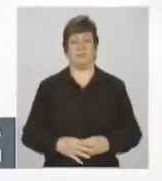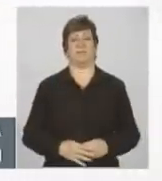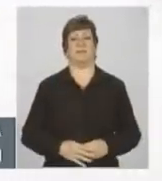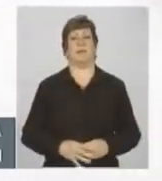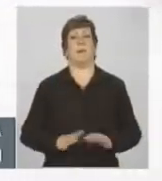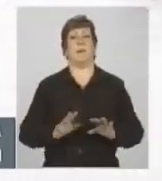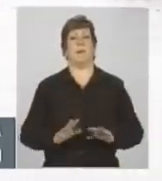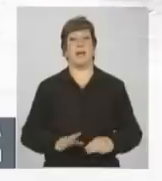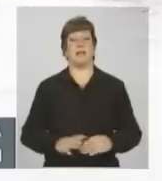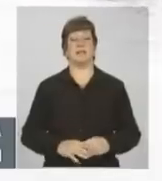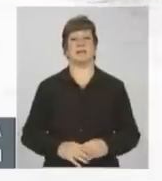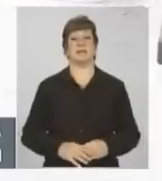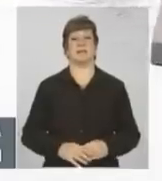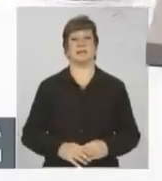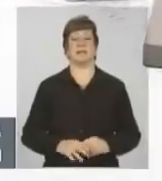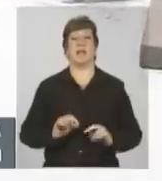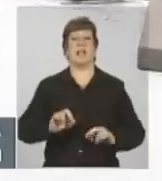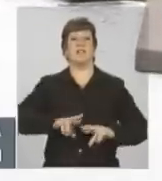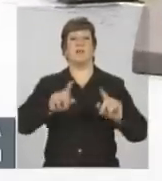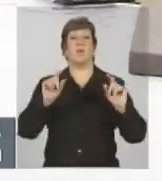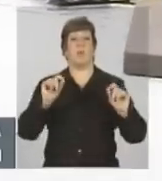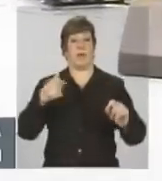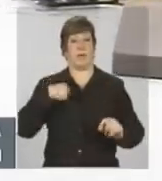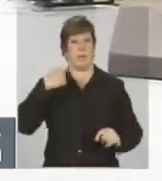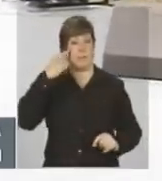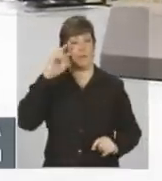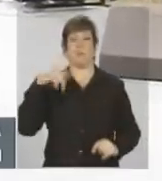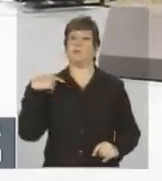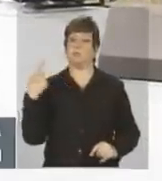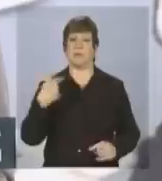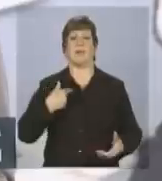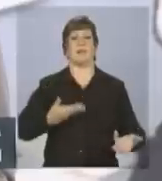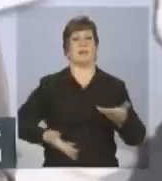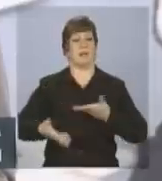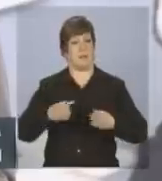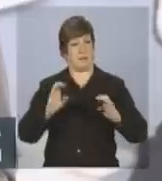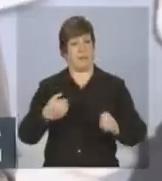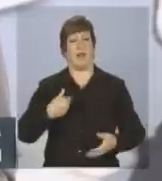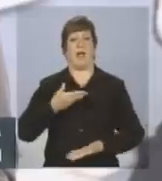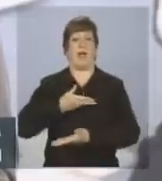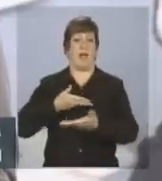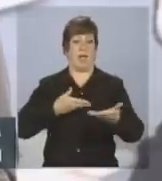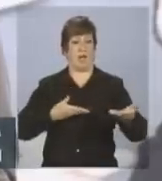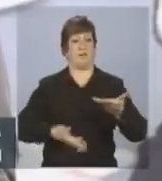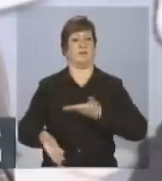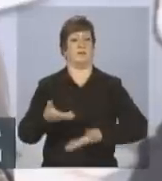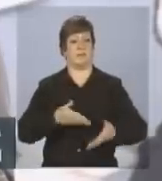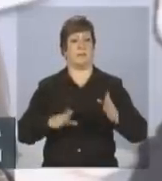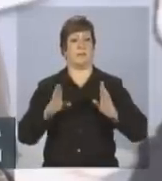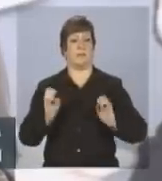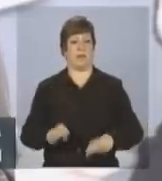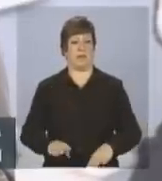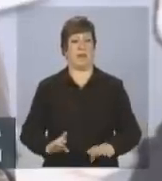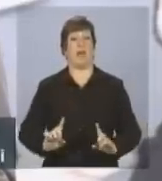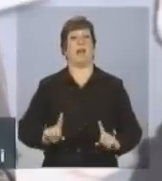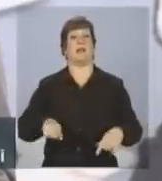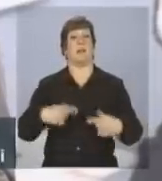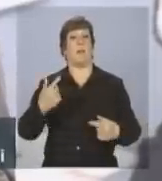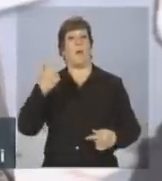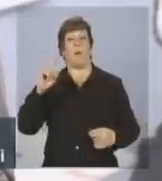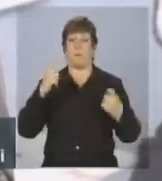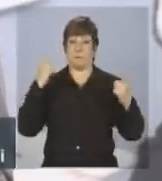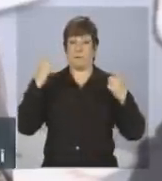Mas, ao contrário do que eu pensava, fui muito bem recebida e cultivei boas amizades. Então, surgiu outra